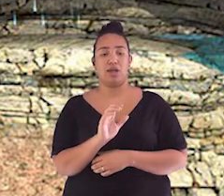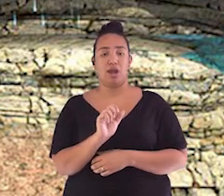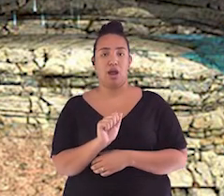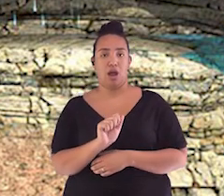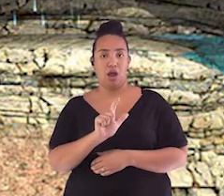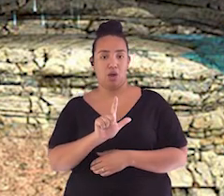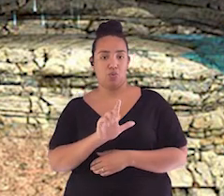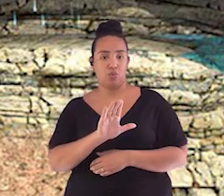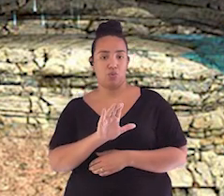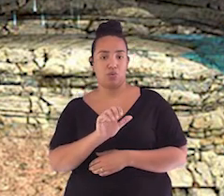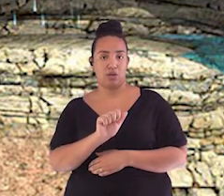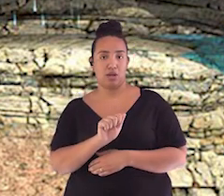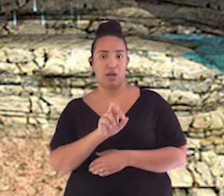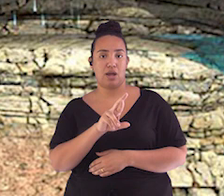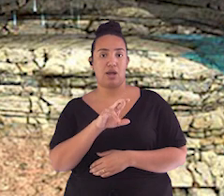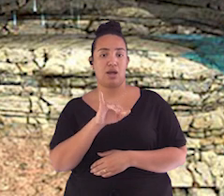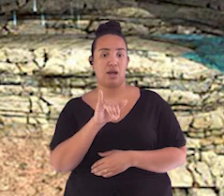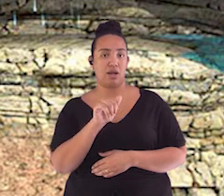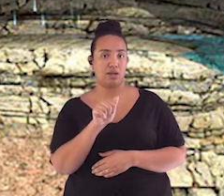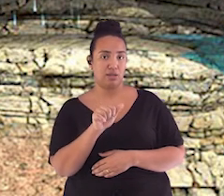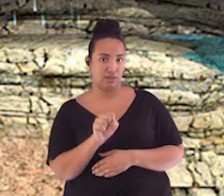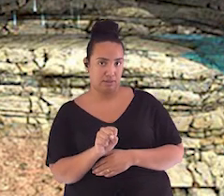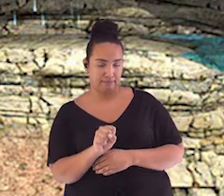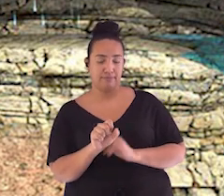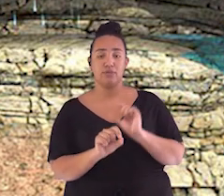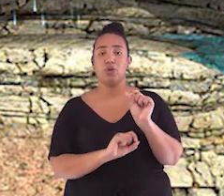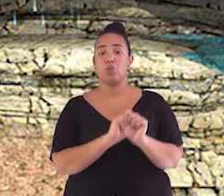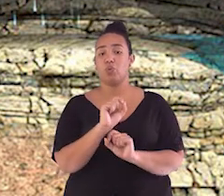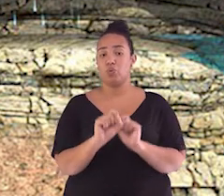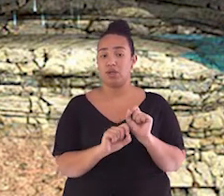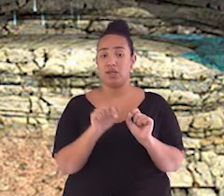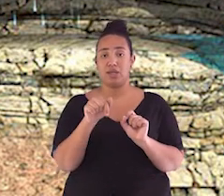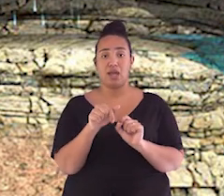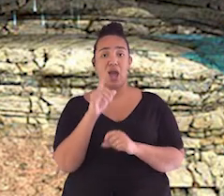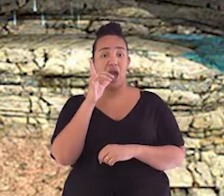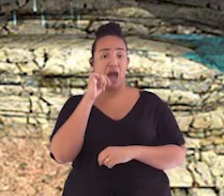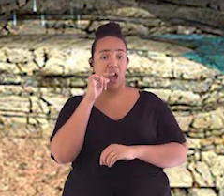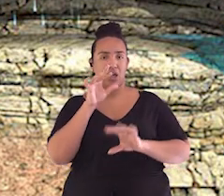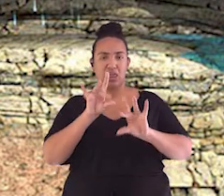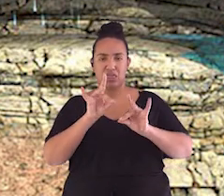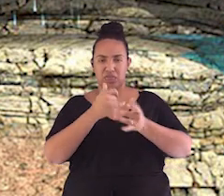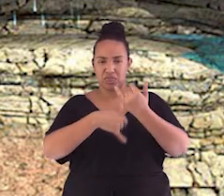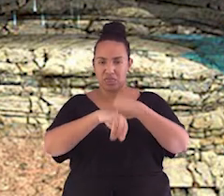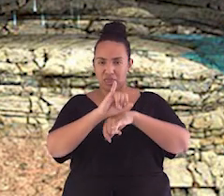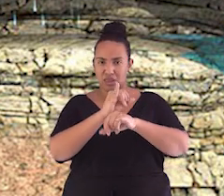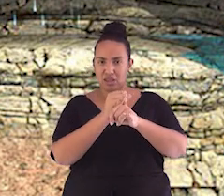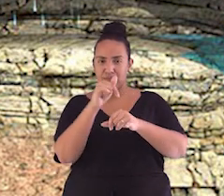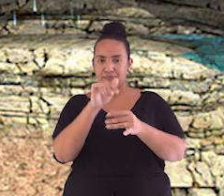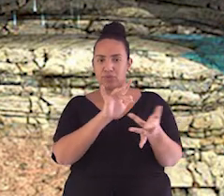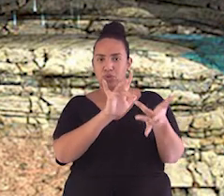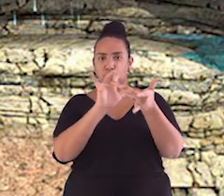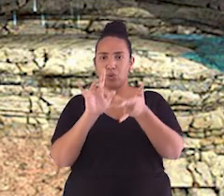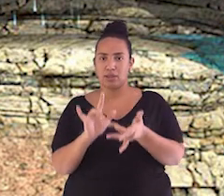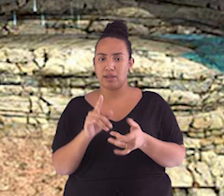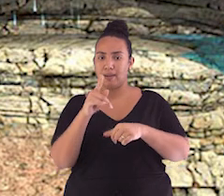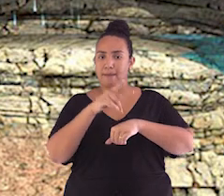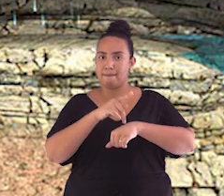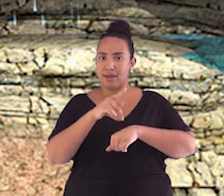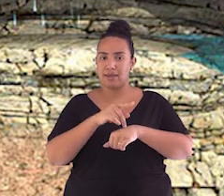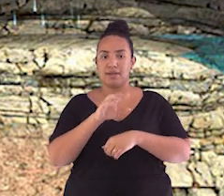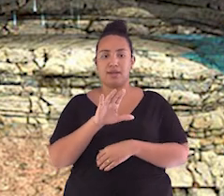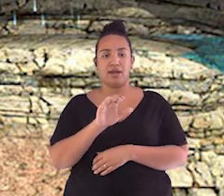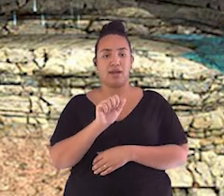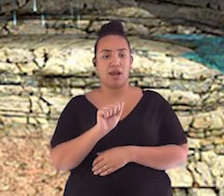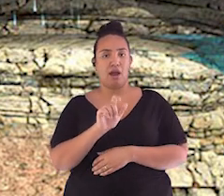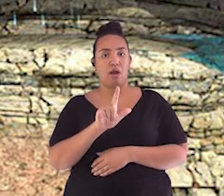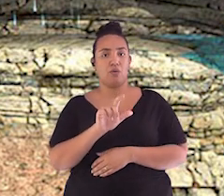se formam quando a água ácida ela penetra no solo e entra em contato com as rochas calcárias e assim as